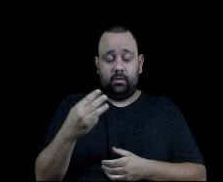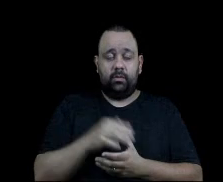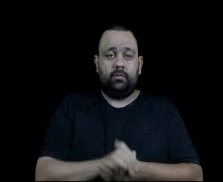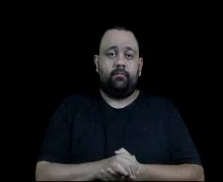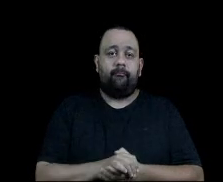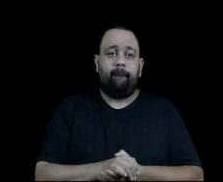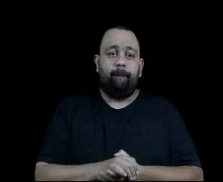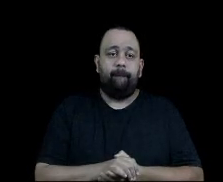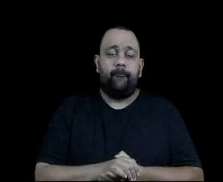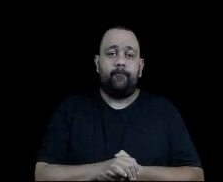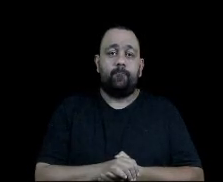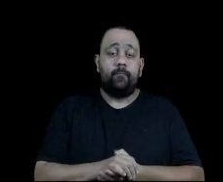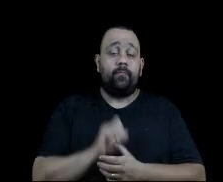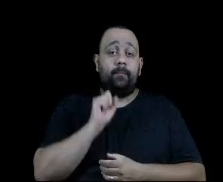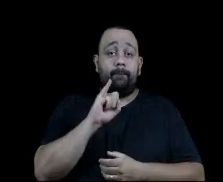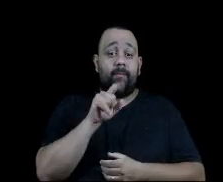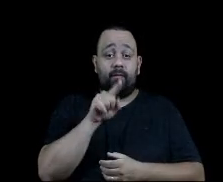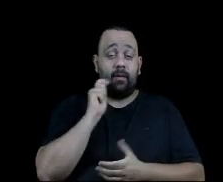31/12/2023.